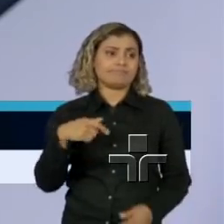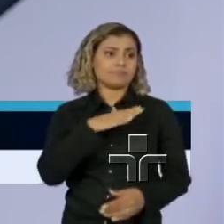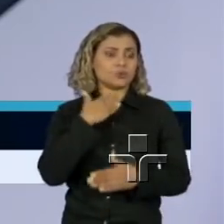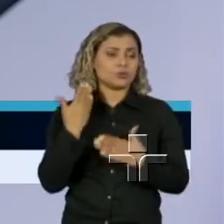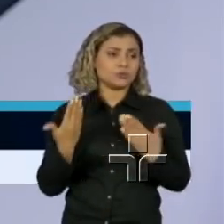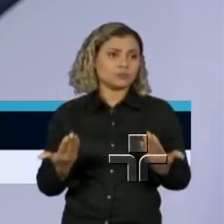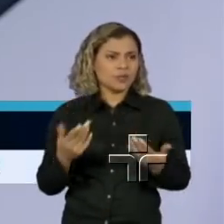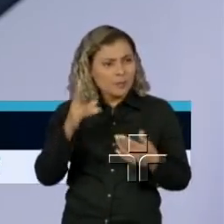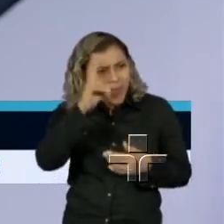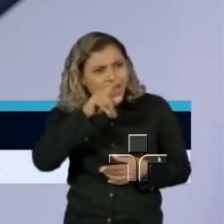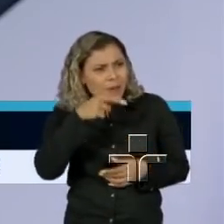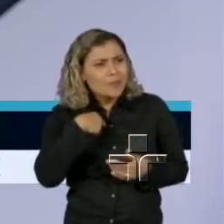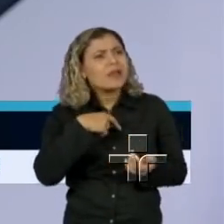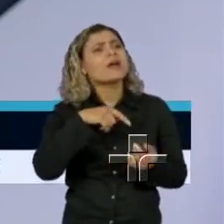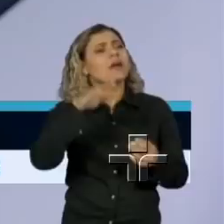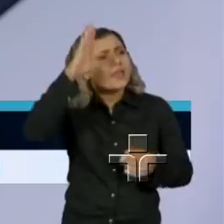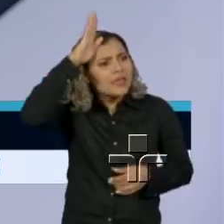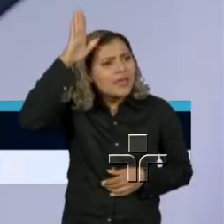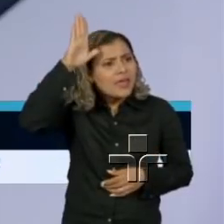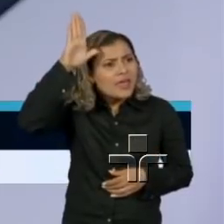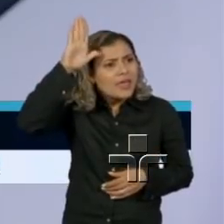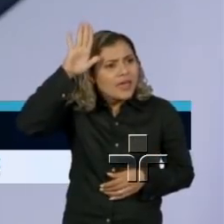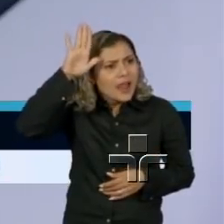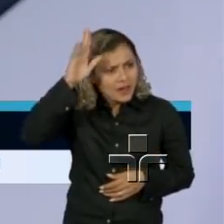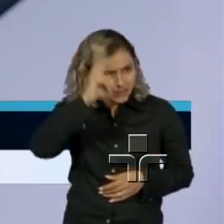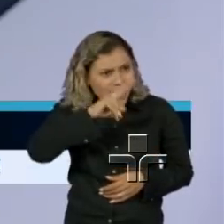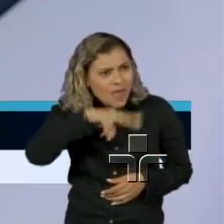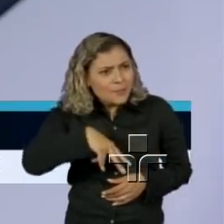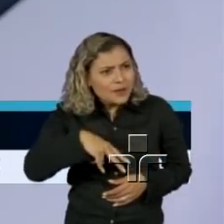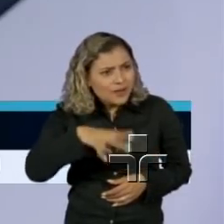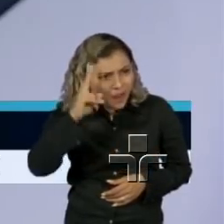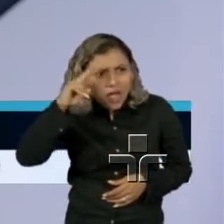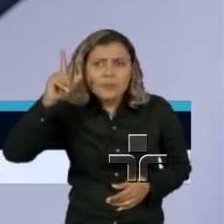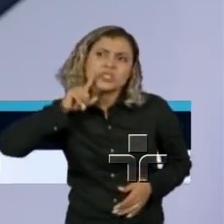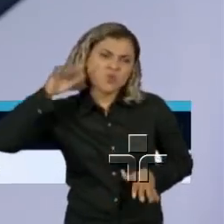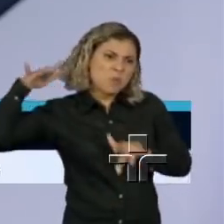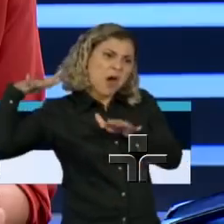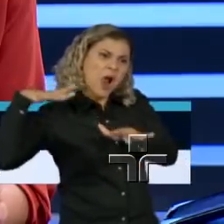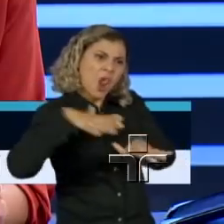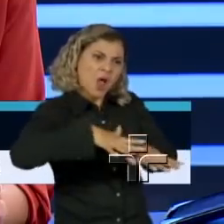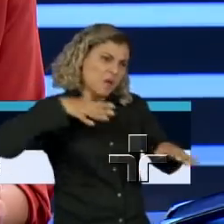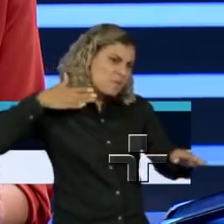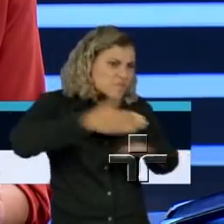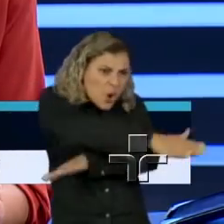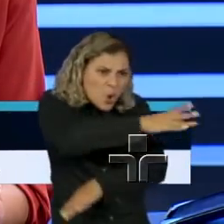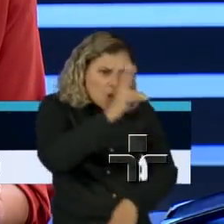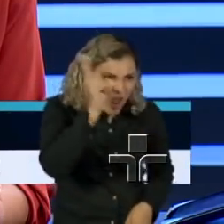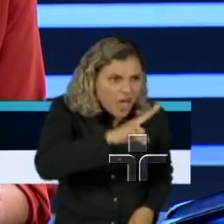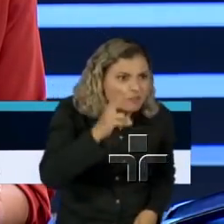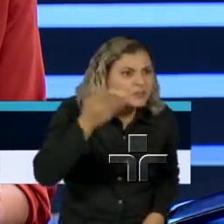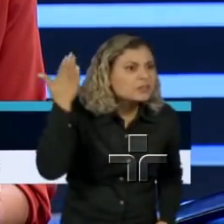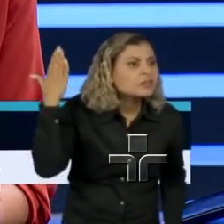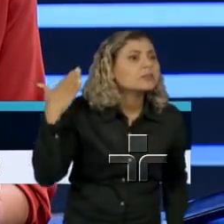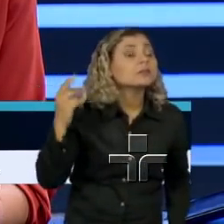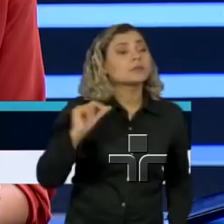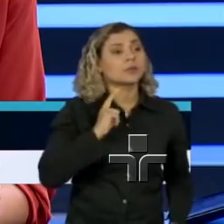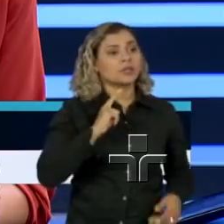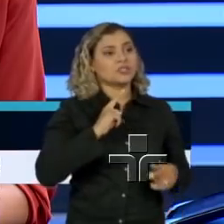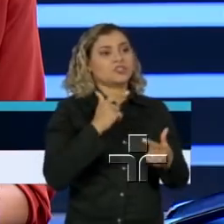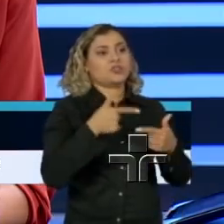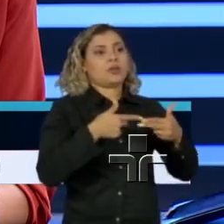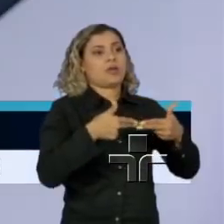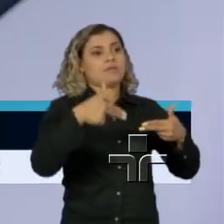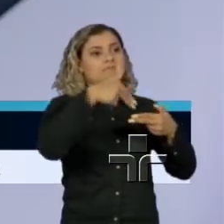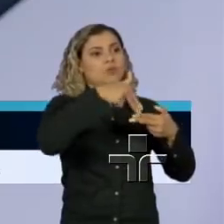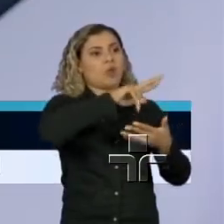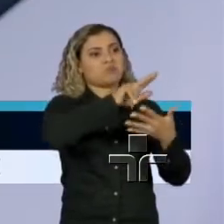Os americanos invadiram o Iraque. O que Saddam Hussein tinha que justificava uma invasão? Tinha armas químicas que colocavam